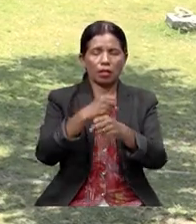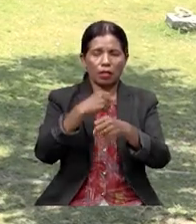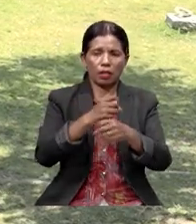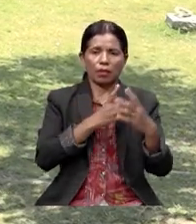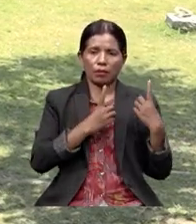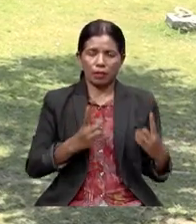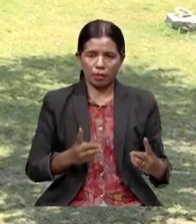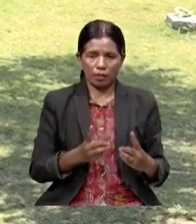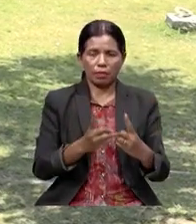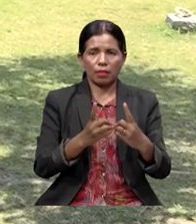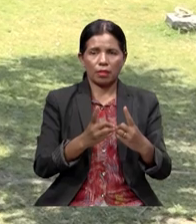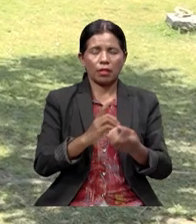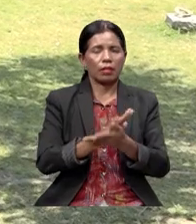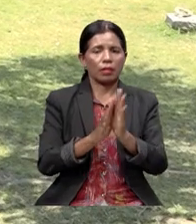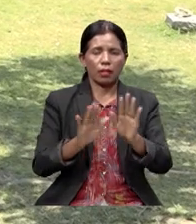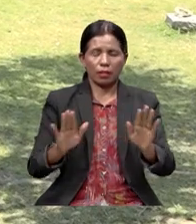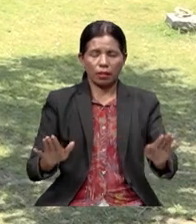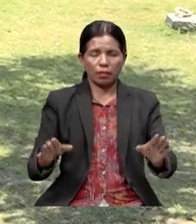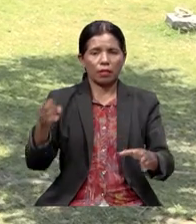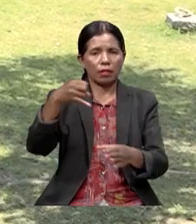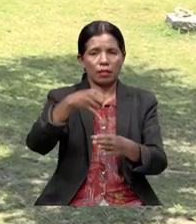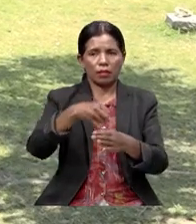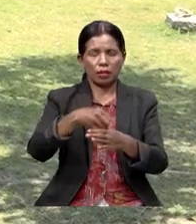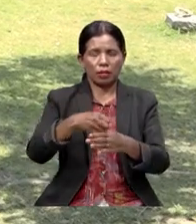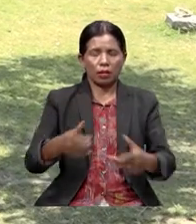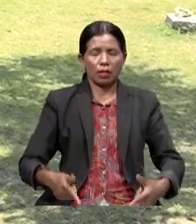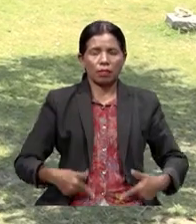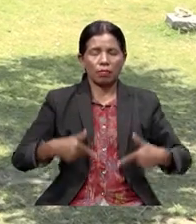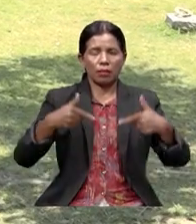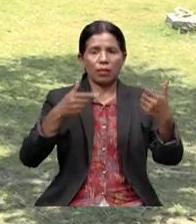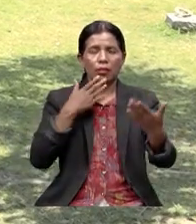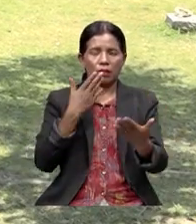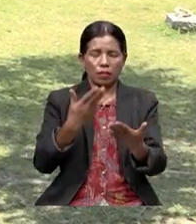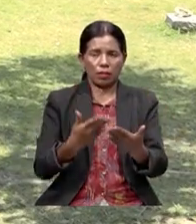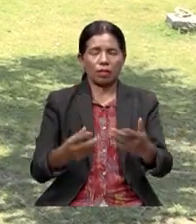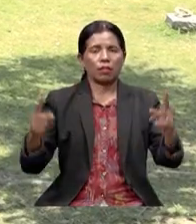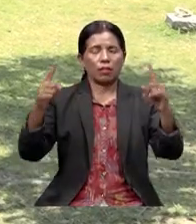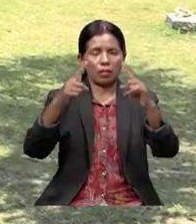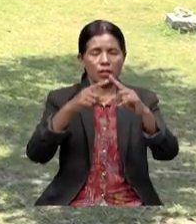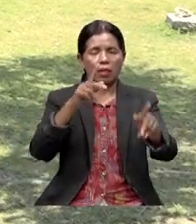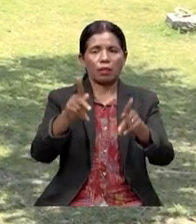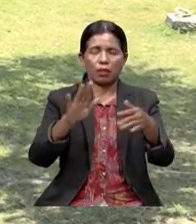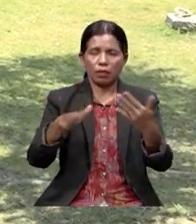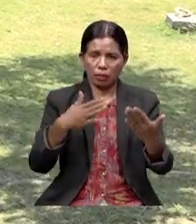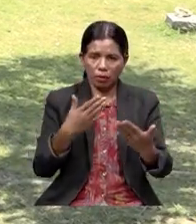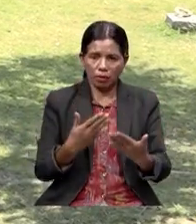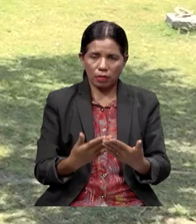domin. Dame inclui moris prosperu iha sociedade